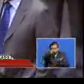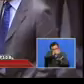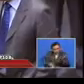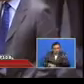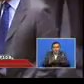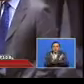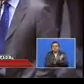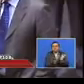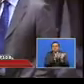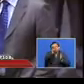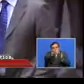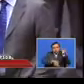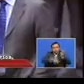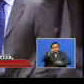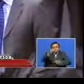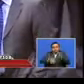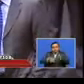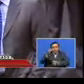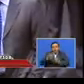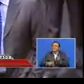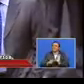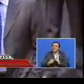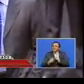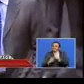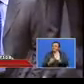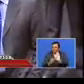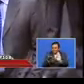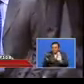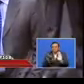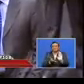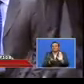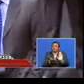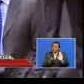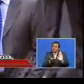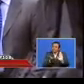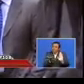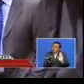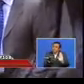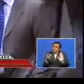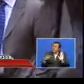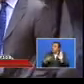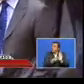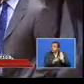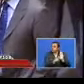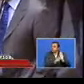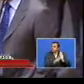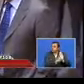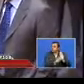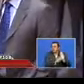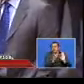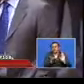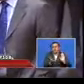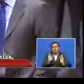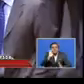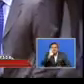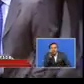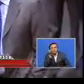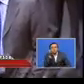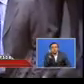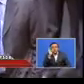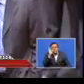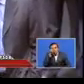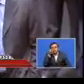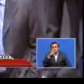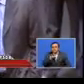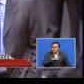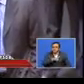na justiça para que tome providências sobre as acusações falsas que contém